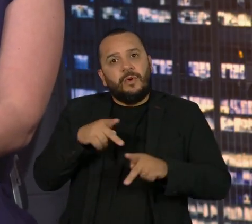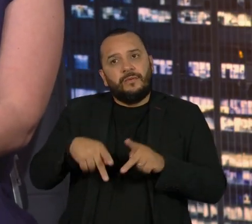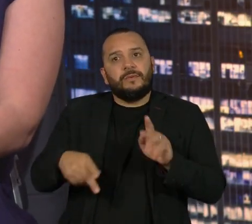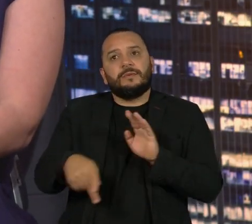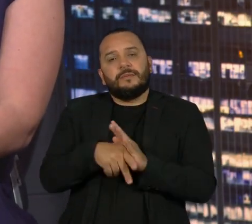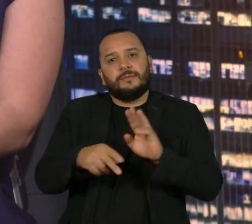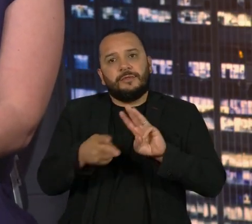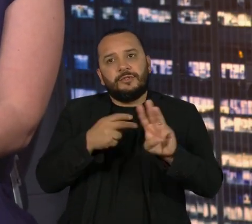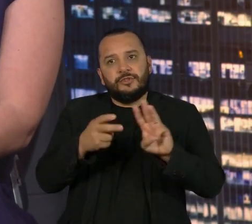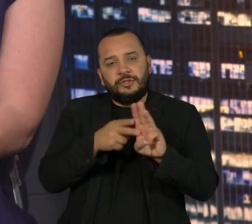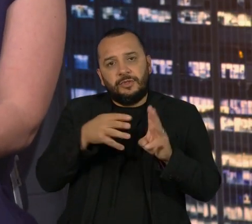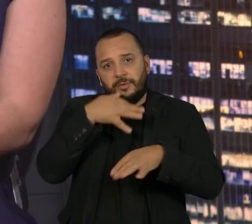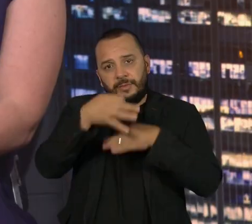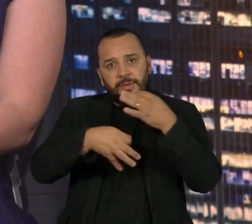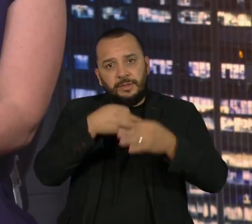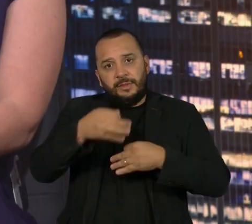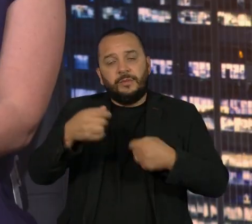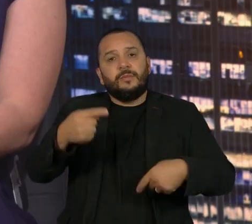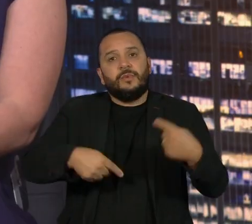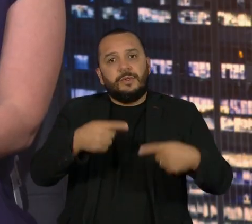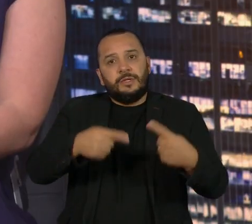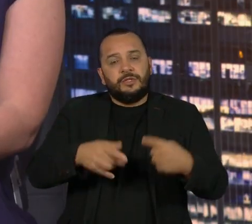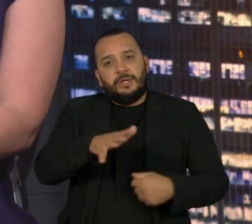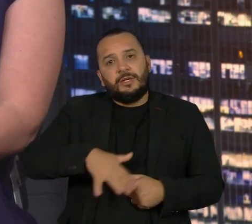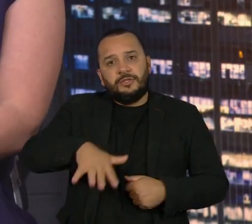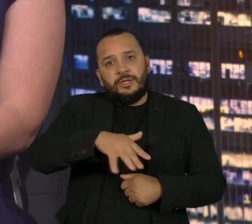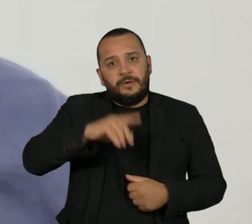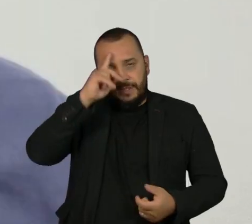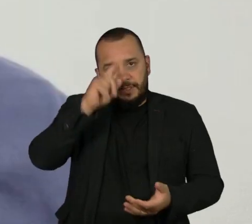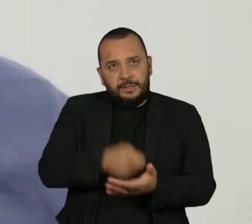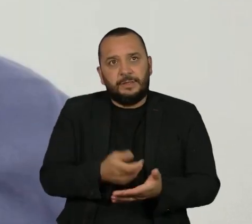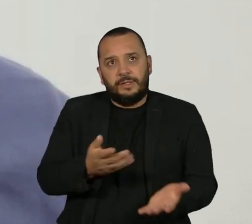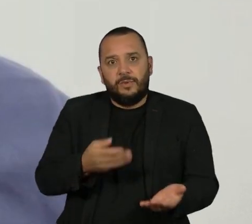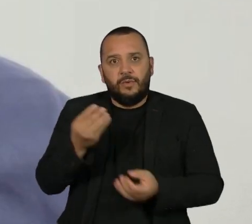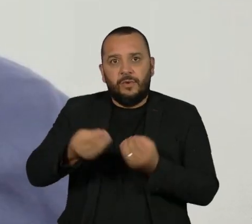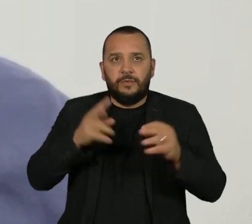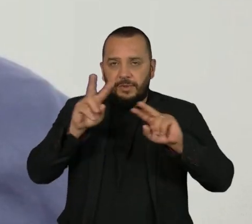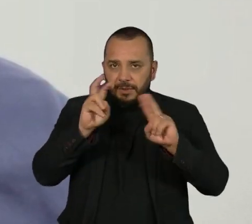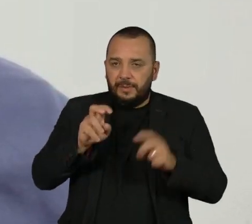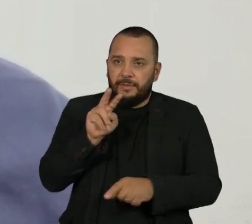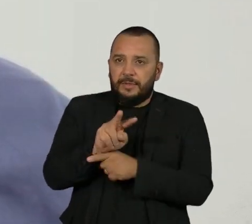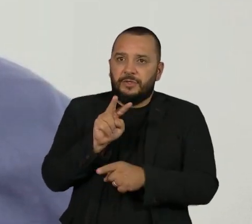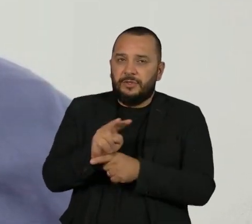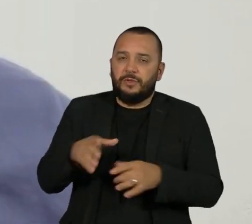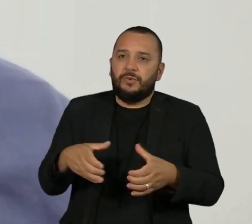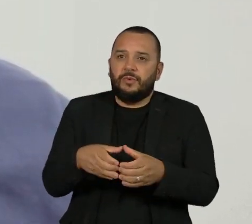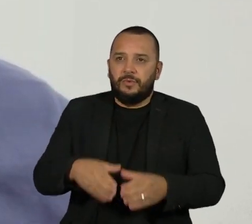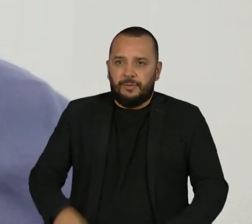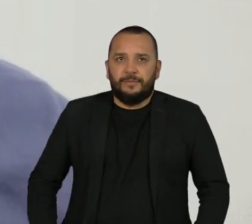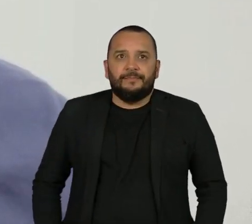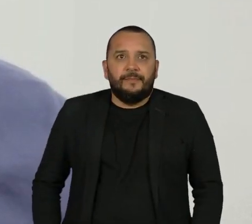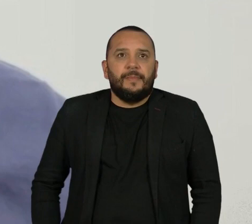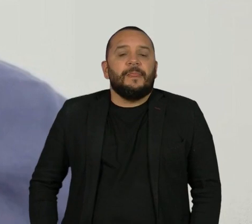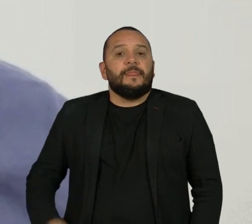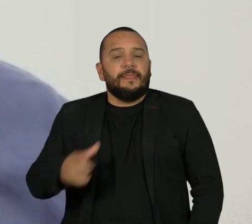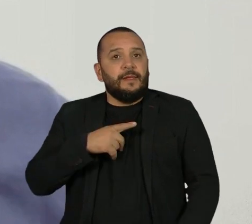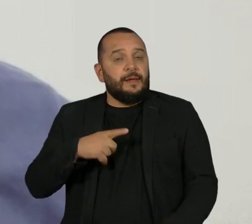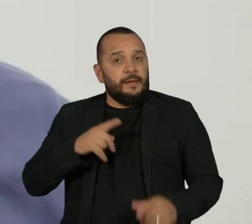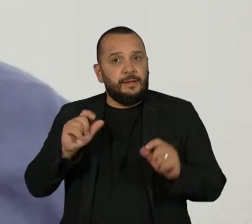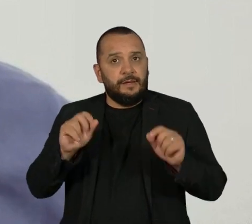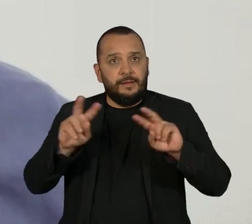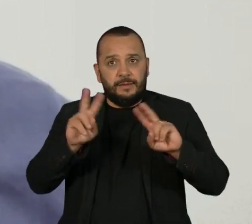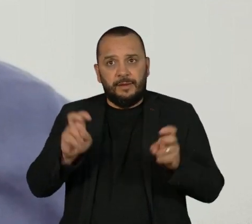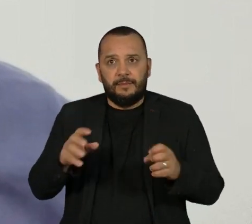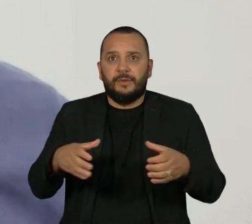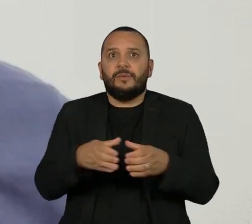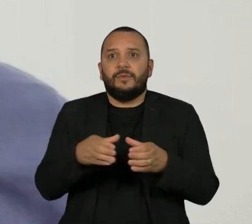decisões políticas sobre a região e as pautas defendidas pelo grupo. É uma pauta comum, né, que é a questão da titularização